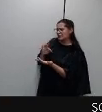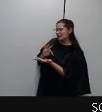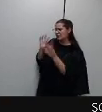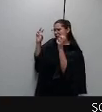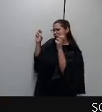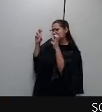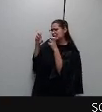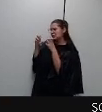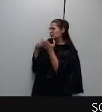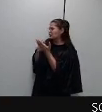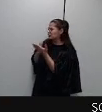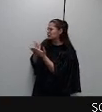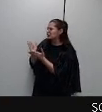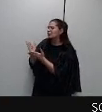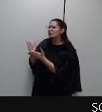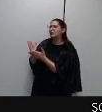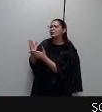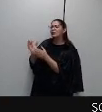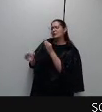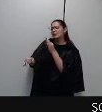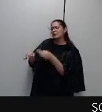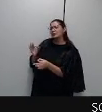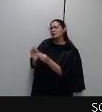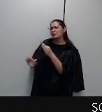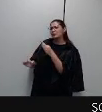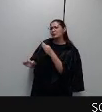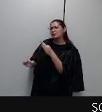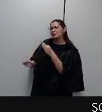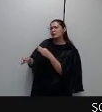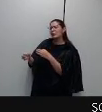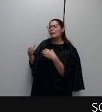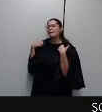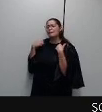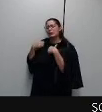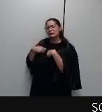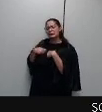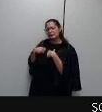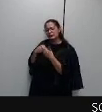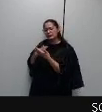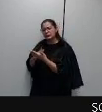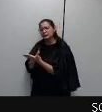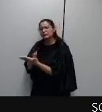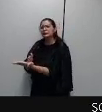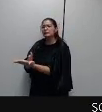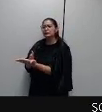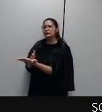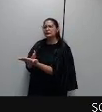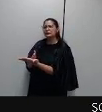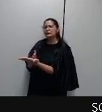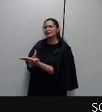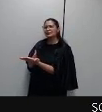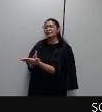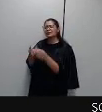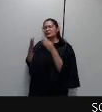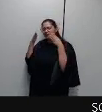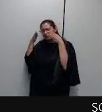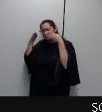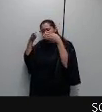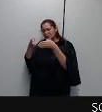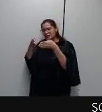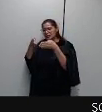a jurisprudência que alguns ministros seguem de que é em atenção ao princípio da causalidade